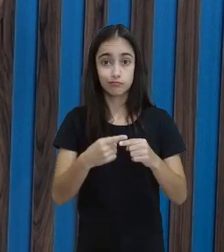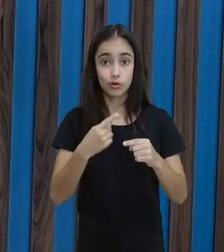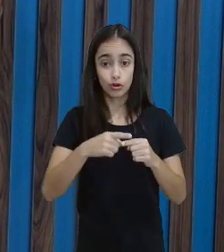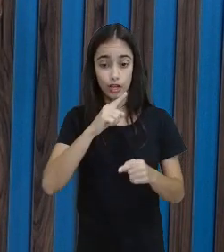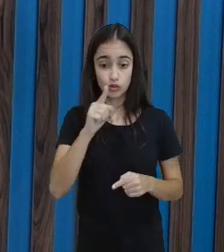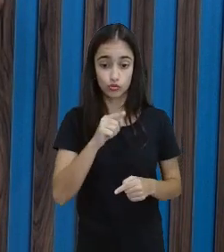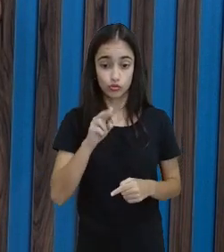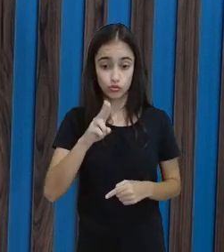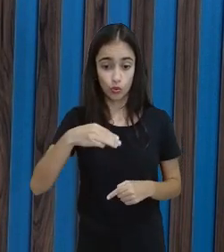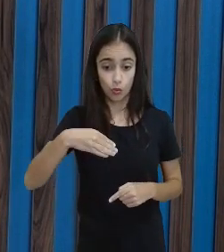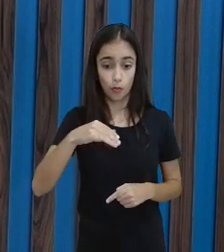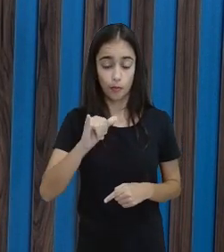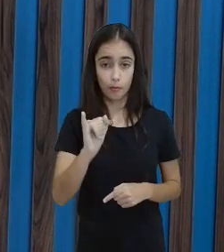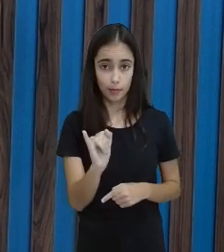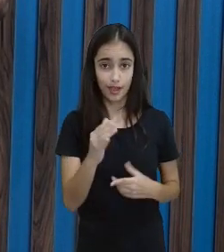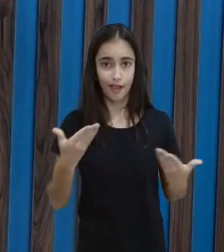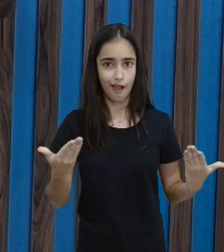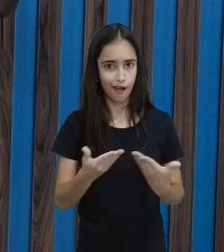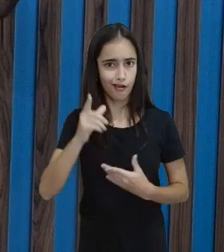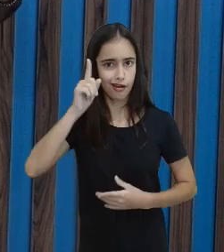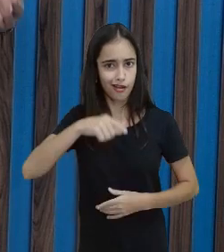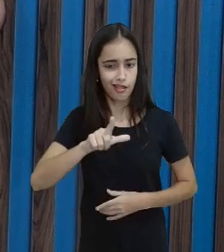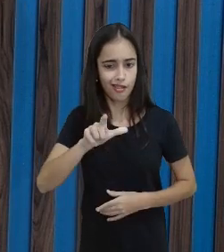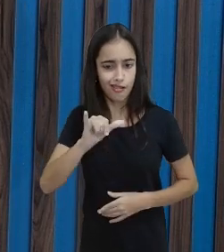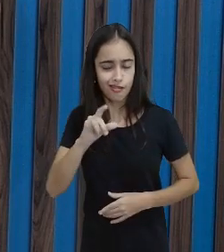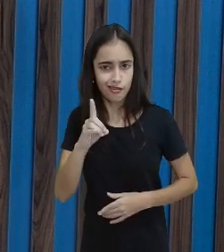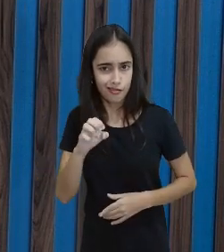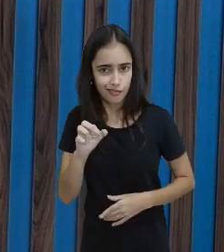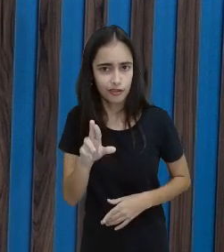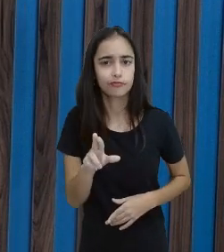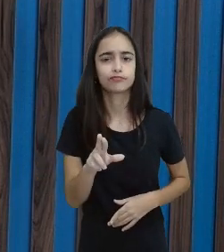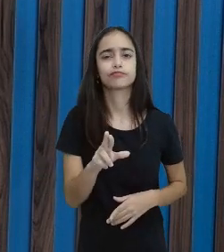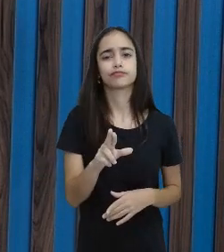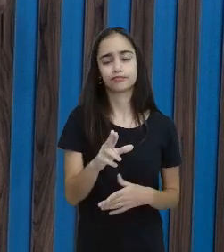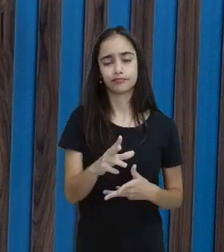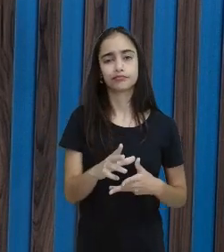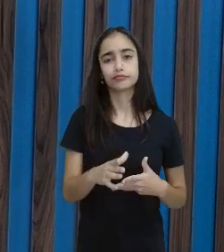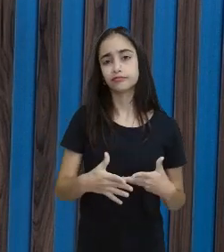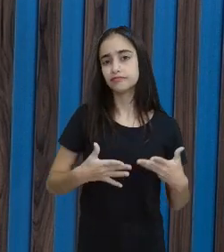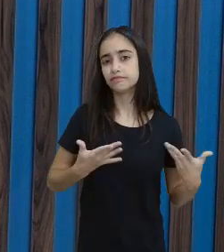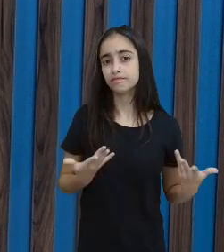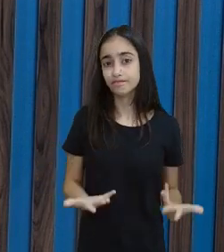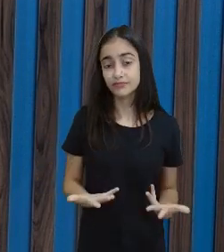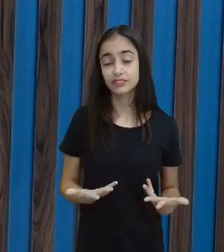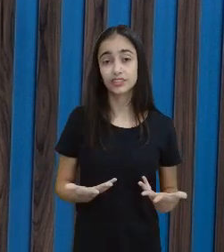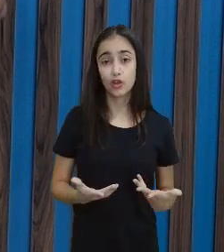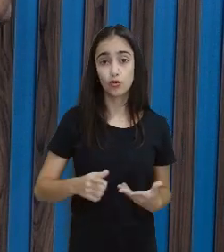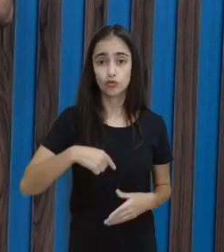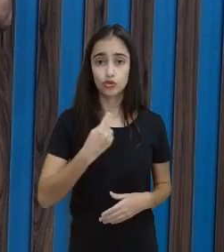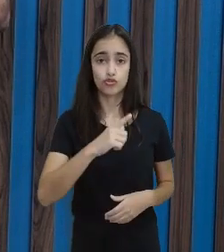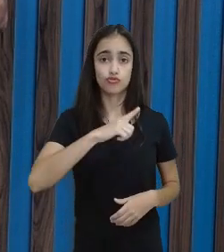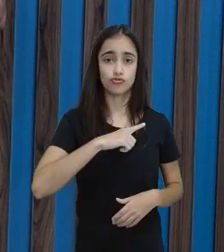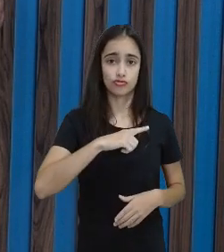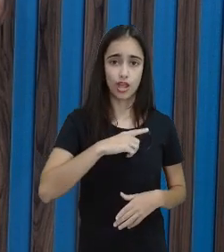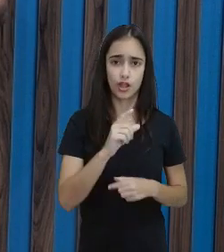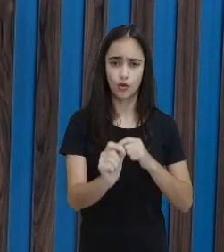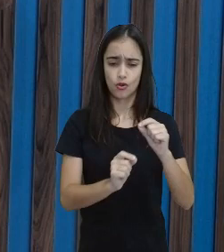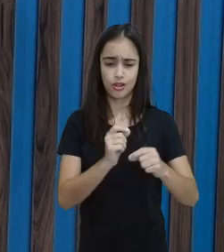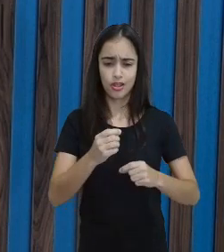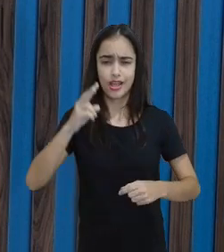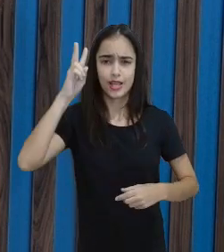né, a liderança de Palmares, e a gente vai ter ele liderando um processo ali contra, né,